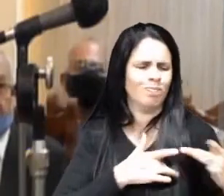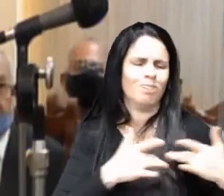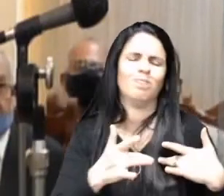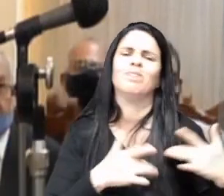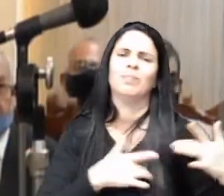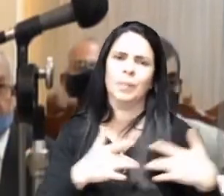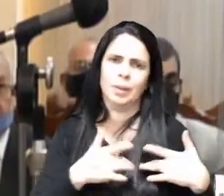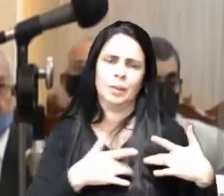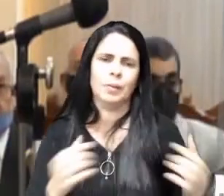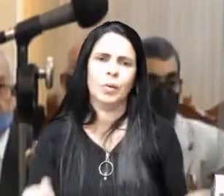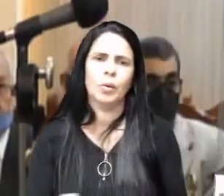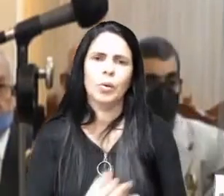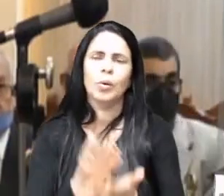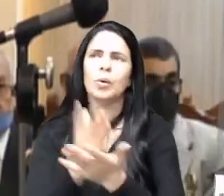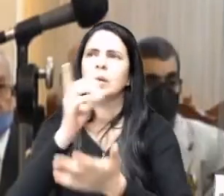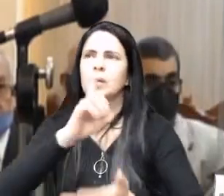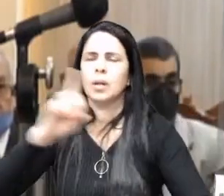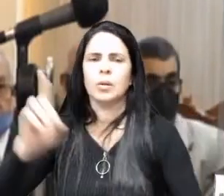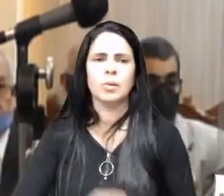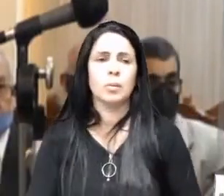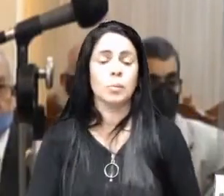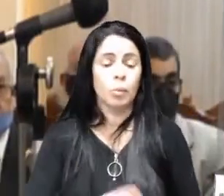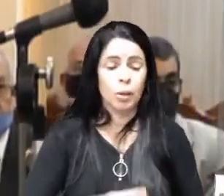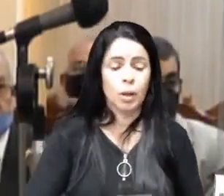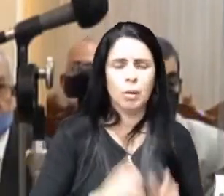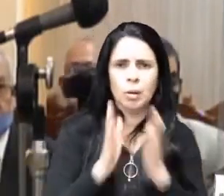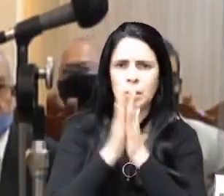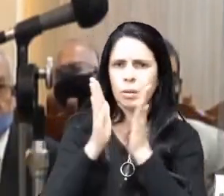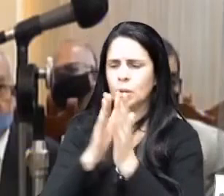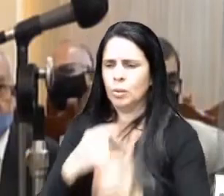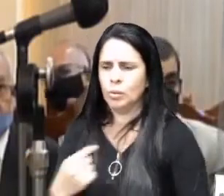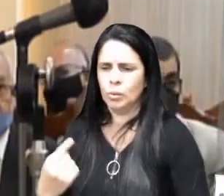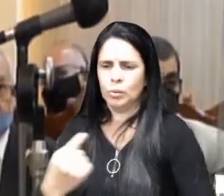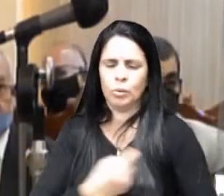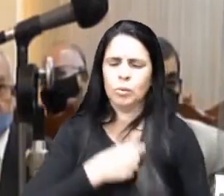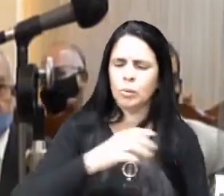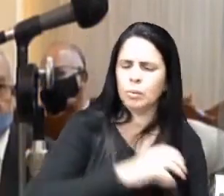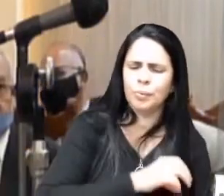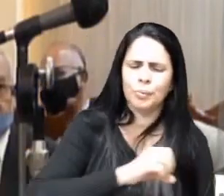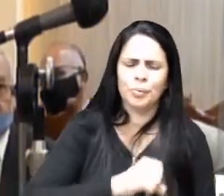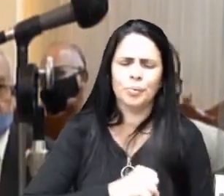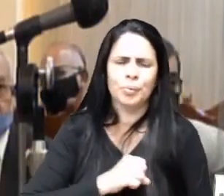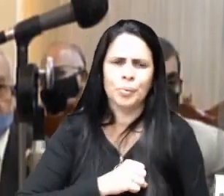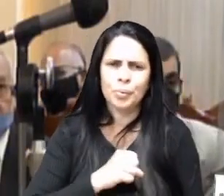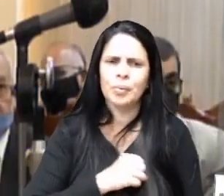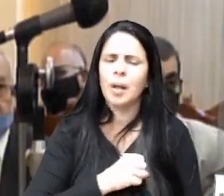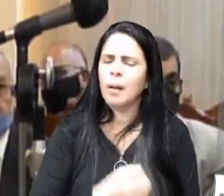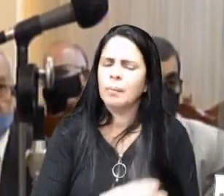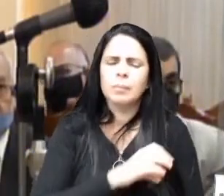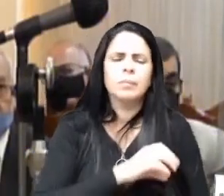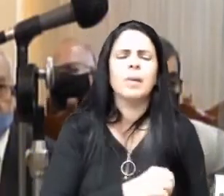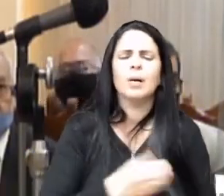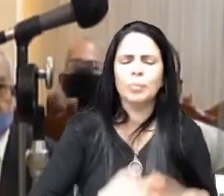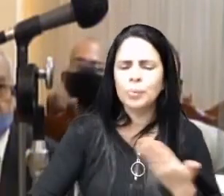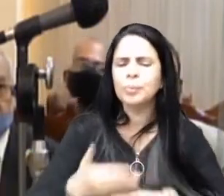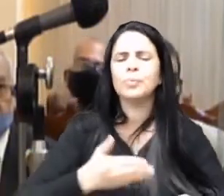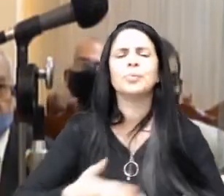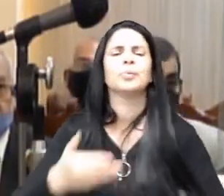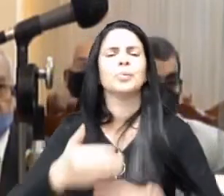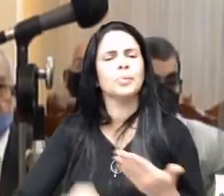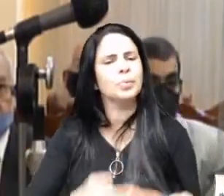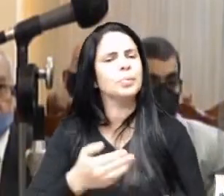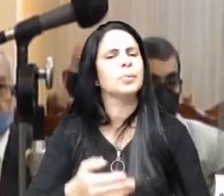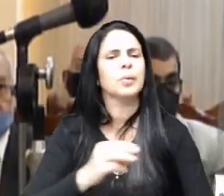Glória a Deus. A oração nos torna sensíveis, tolerantes uns com os outros, mais amáveis, mais